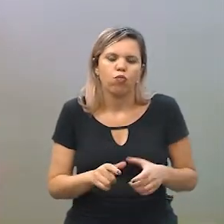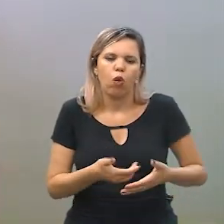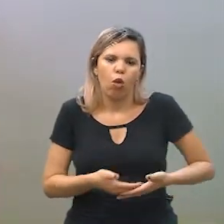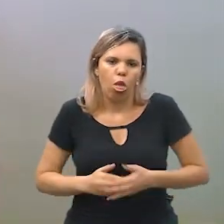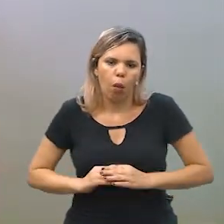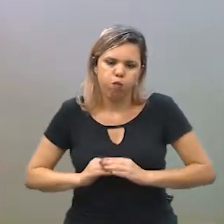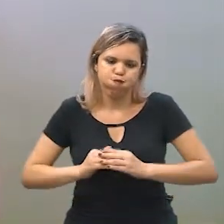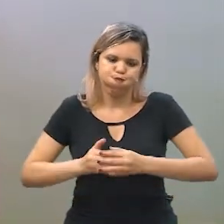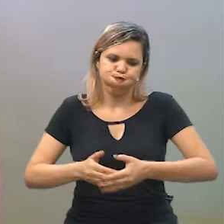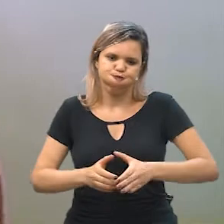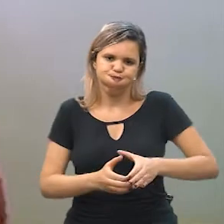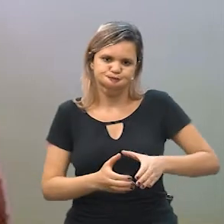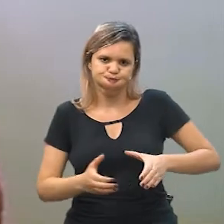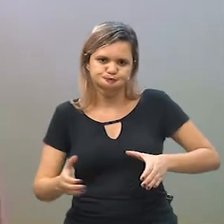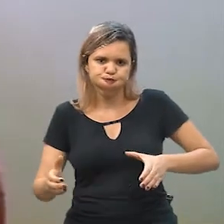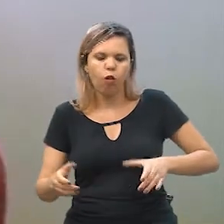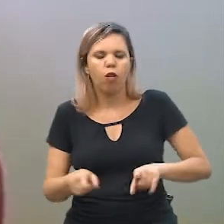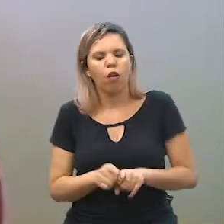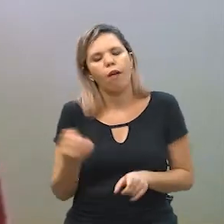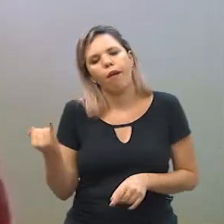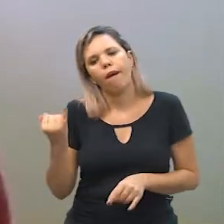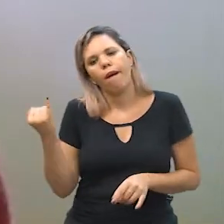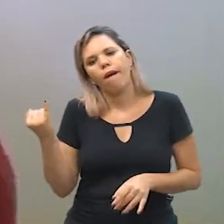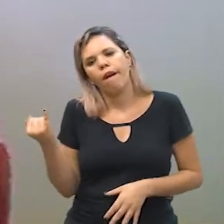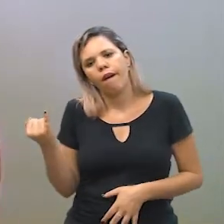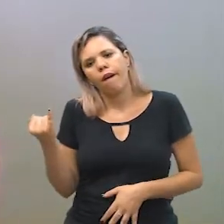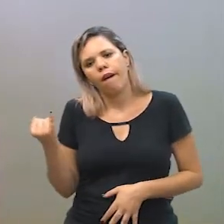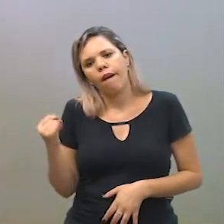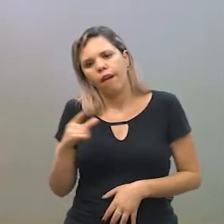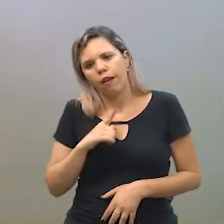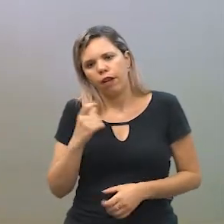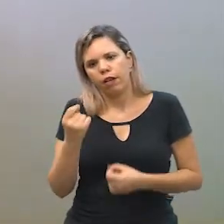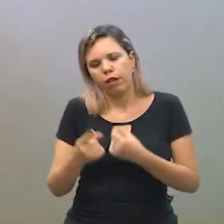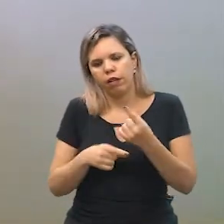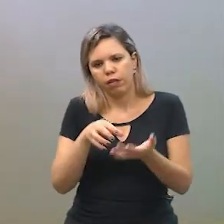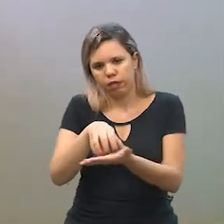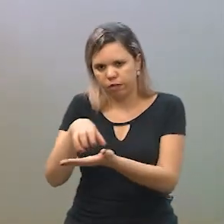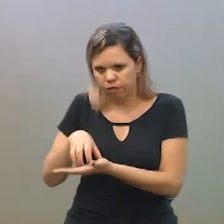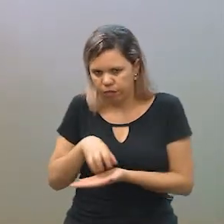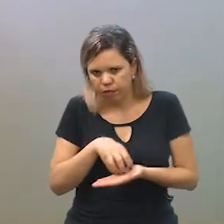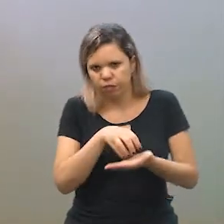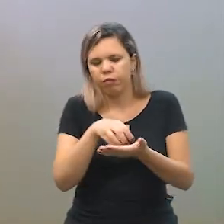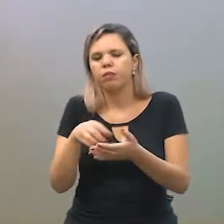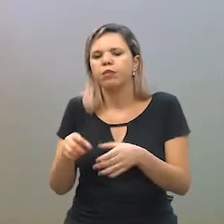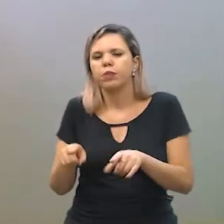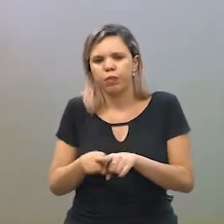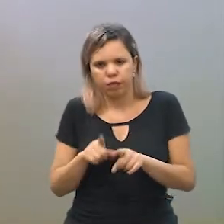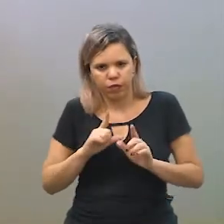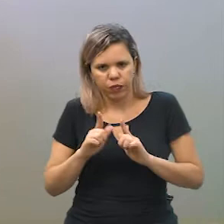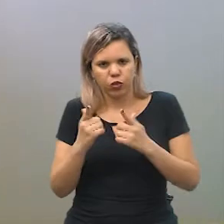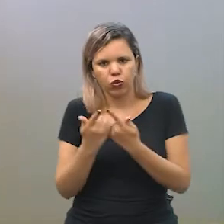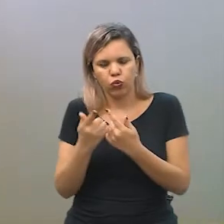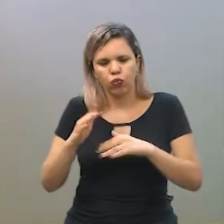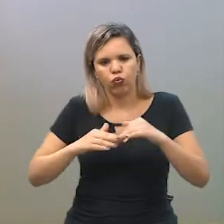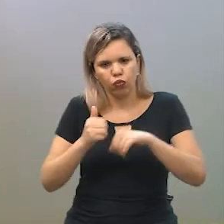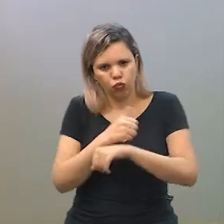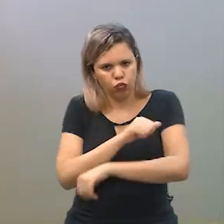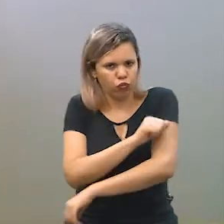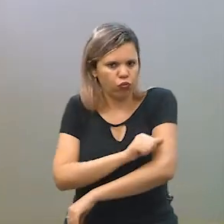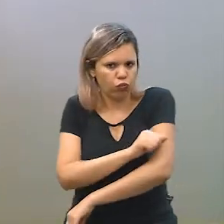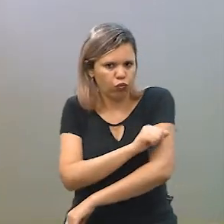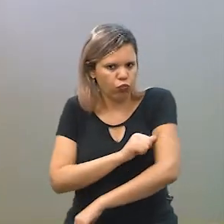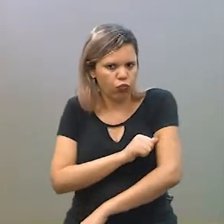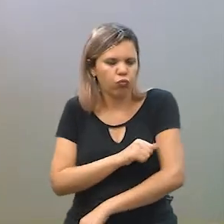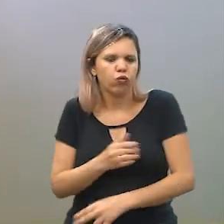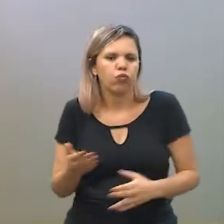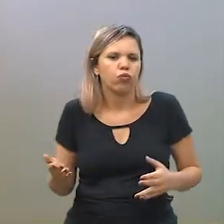da barriga. Então, tudo isso é importante. E tem alguns centros que também tem a equipe de enfermagem fazendo um